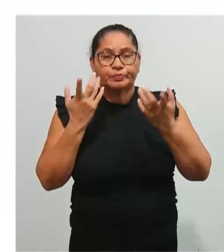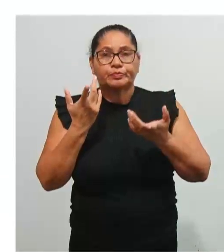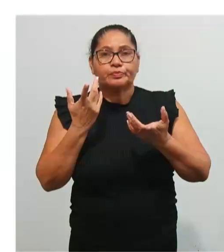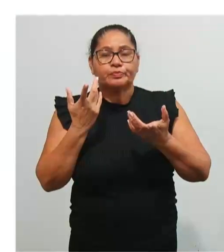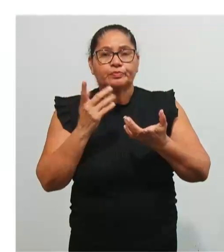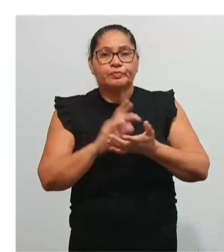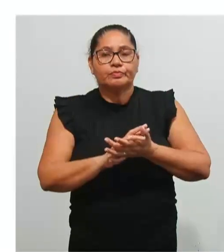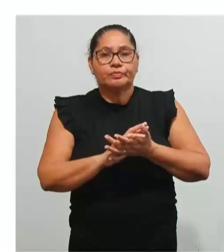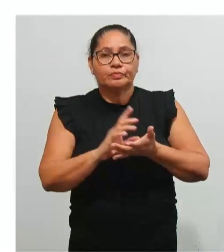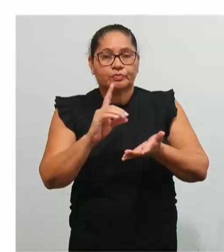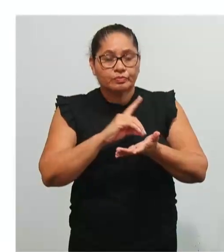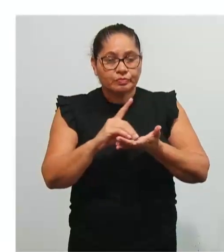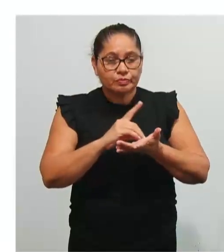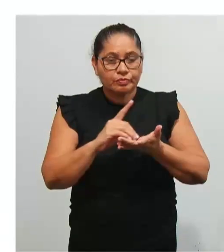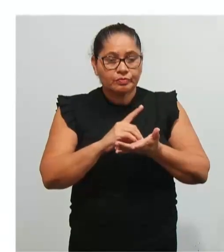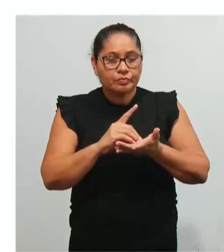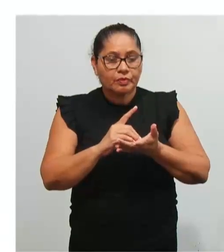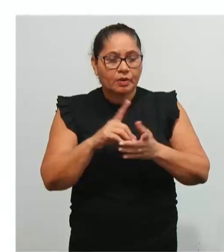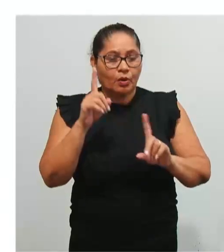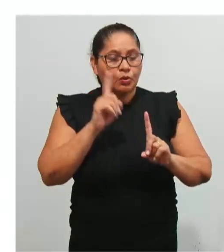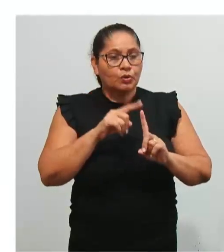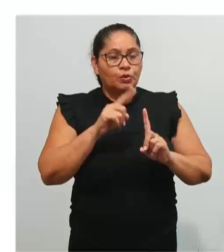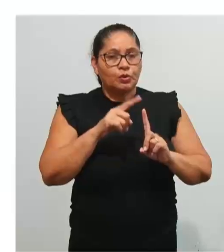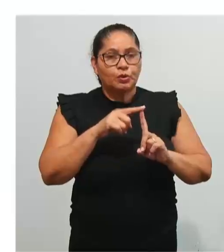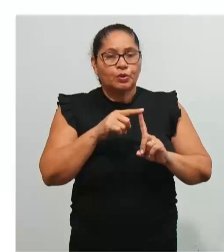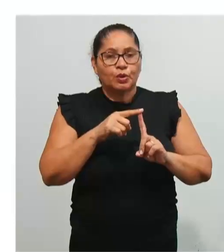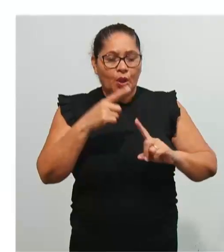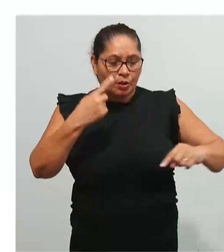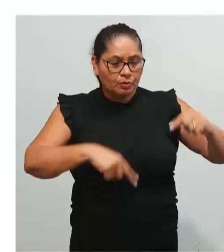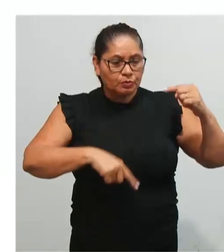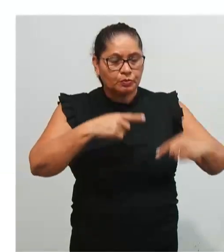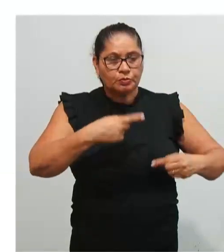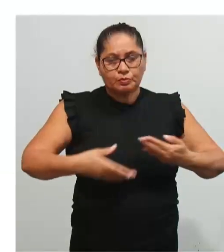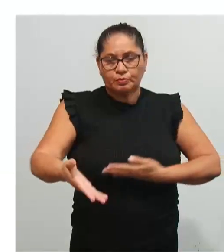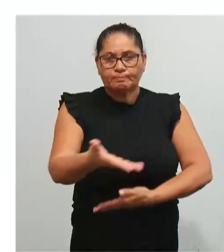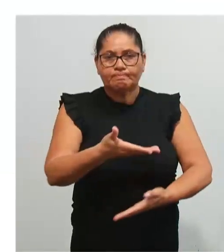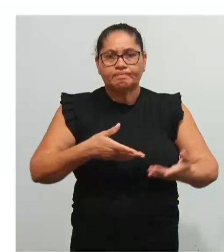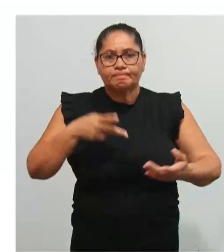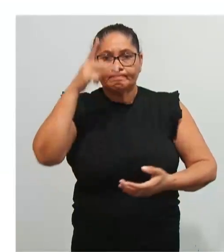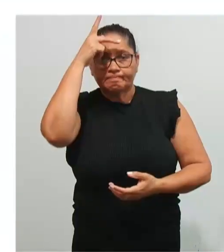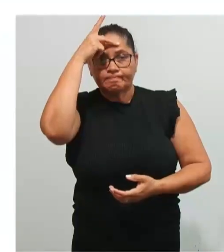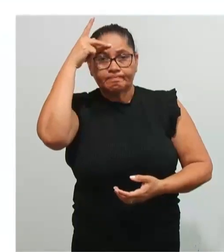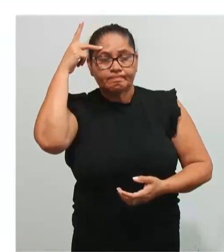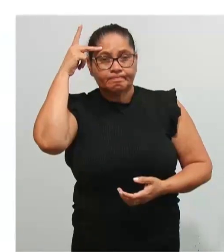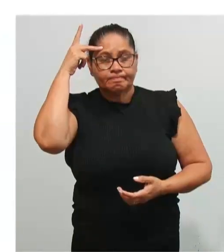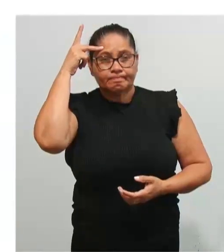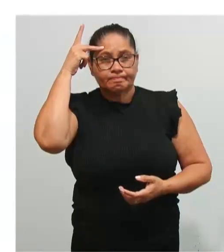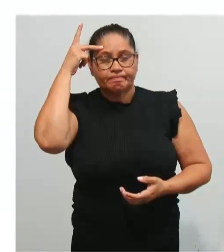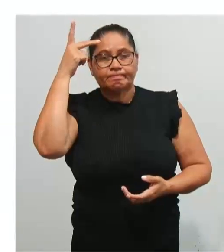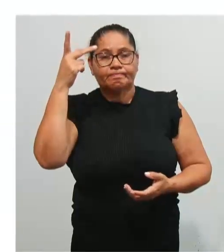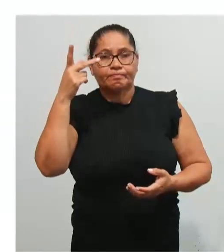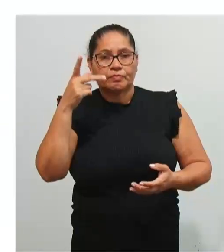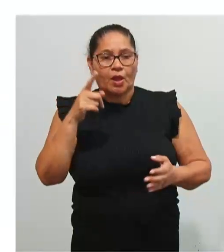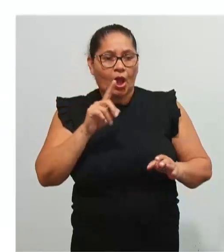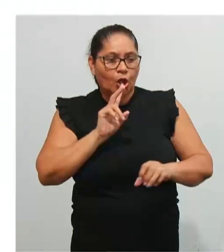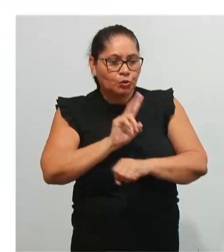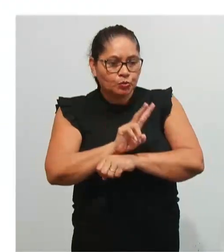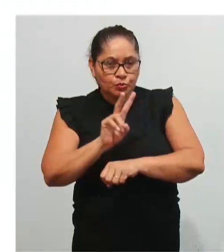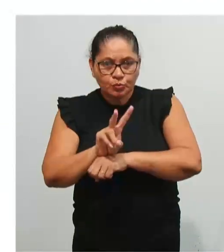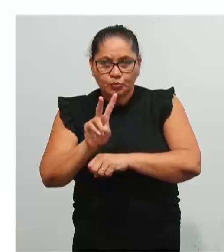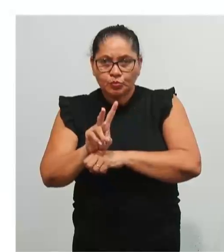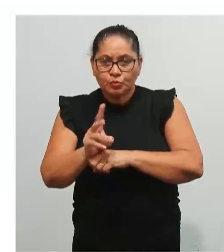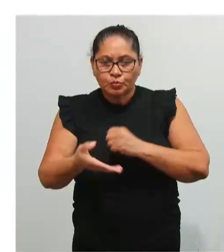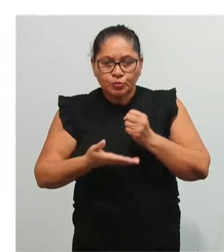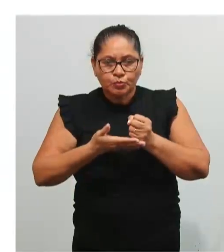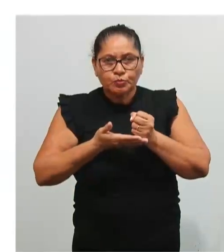no dicionário significa um tipo de relação política em que uma pessoa dá proteção a outra em troca de